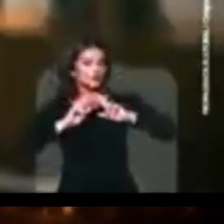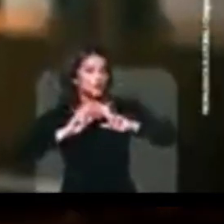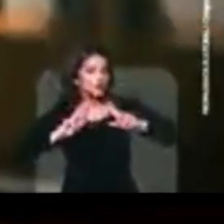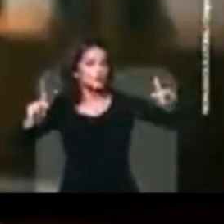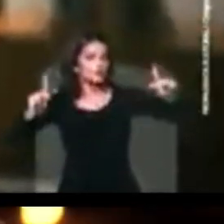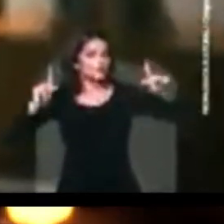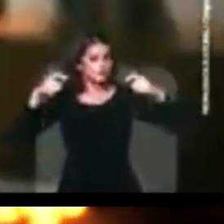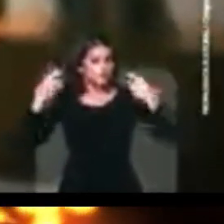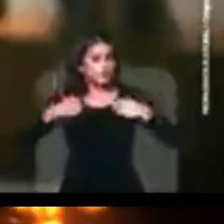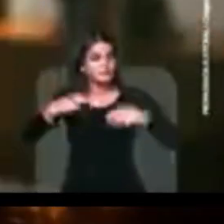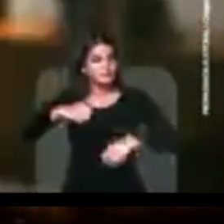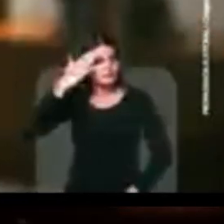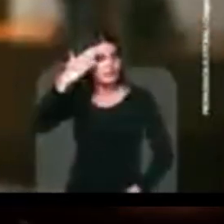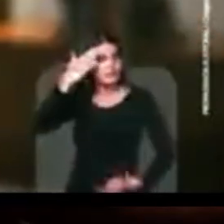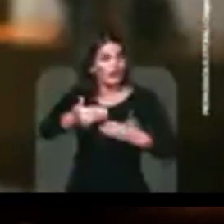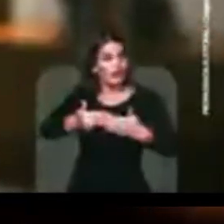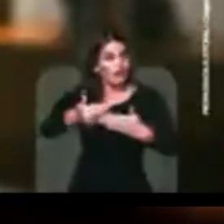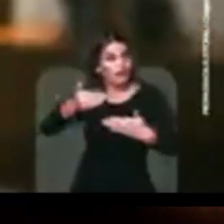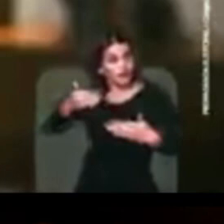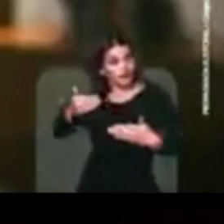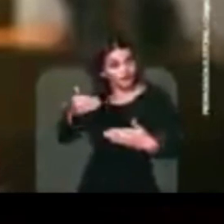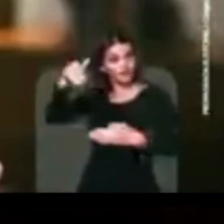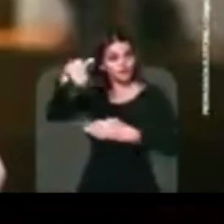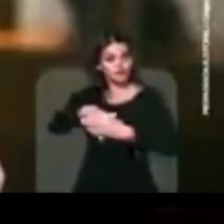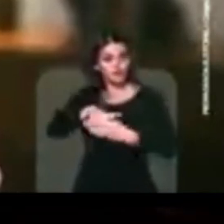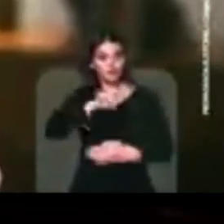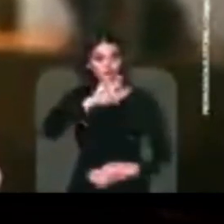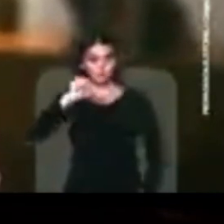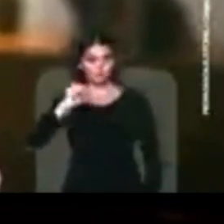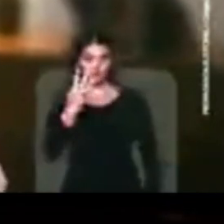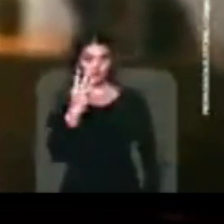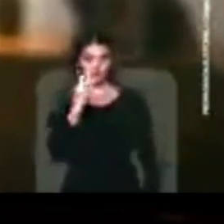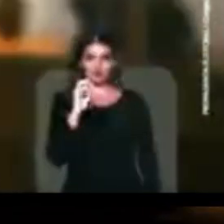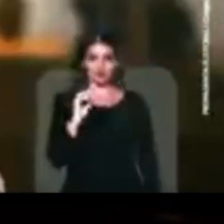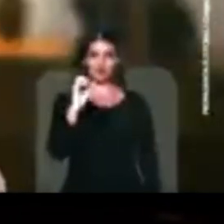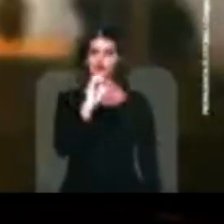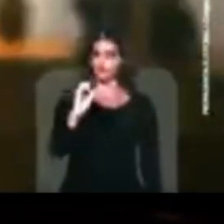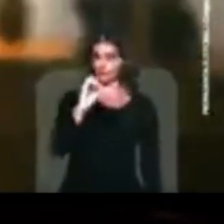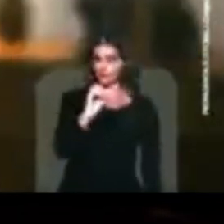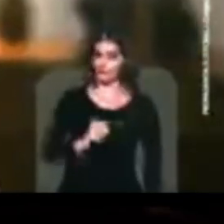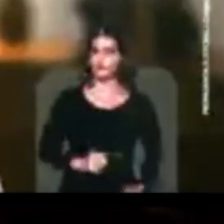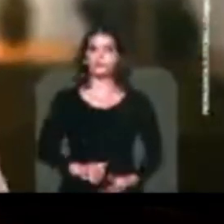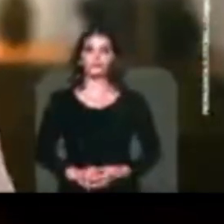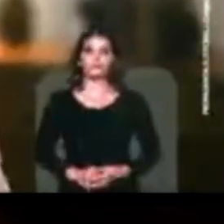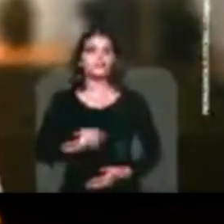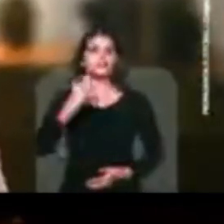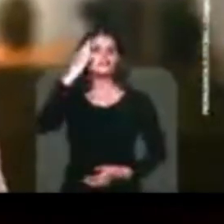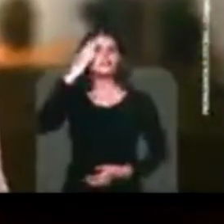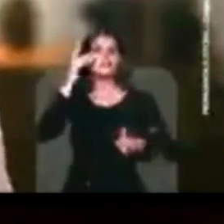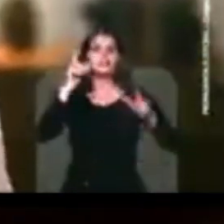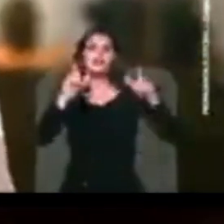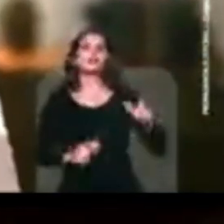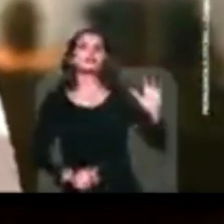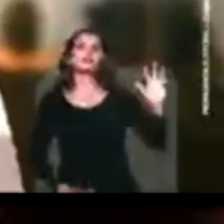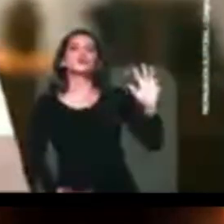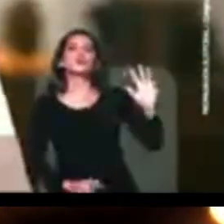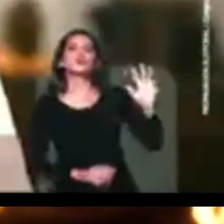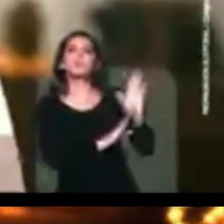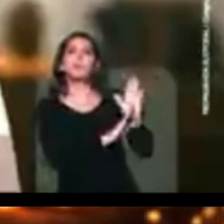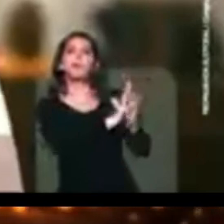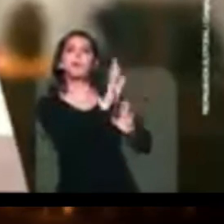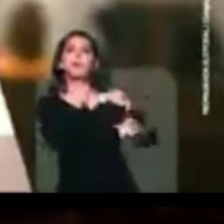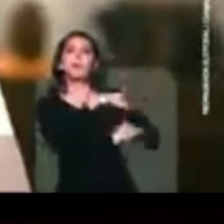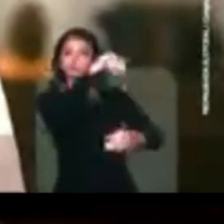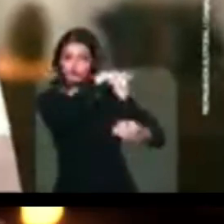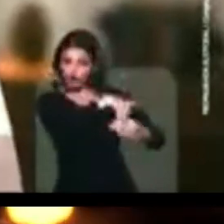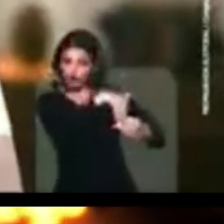delas você precisa saber antes de votar no próximo dia 30 de outubro. Sabe onde Lula teve mais votos no